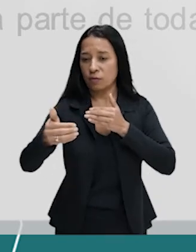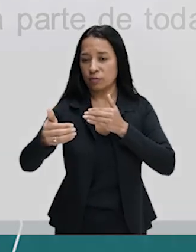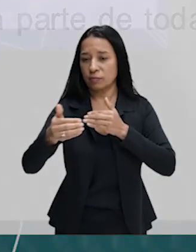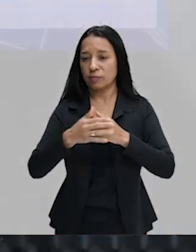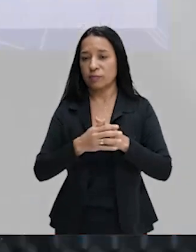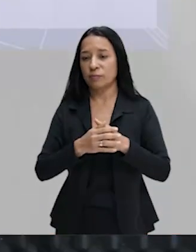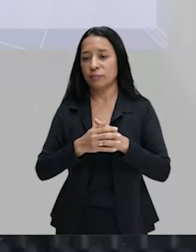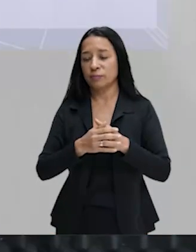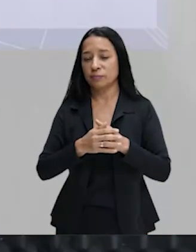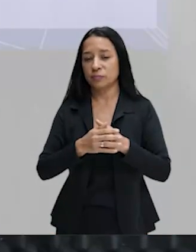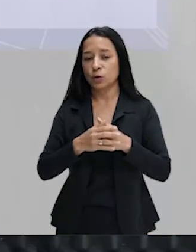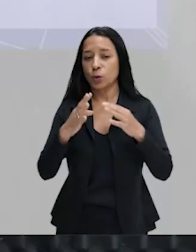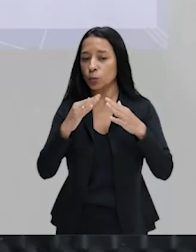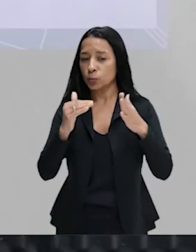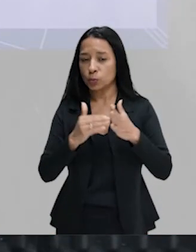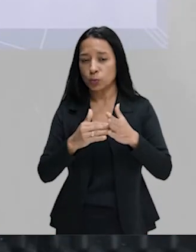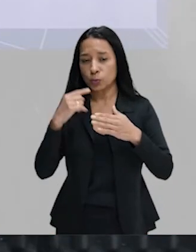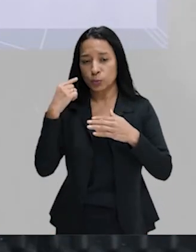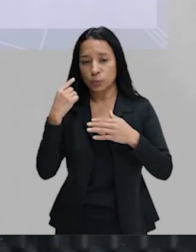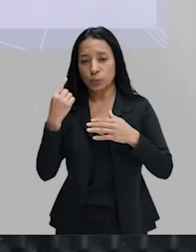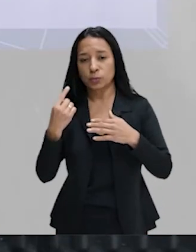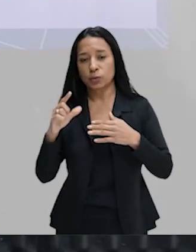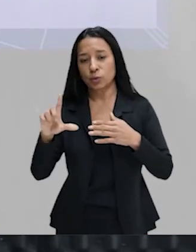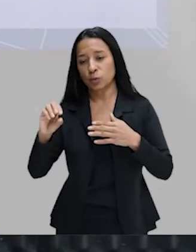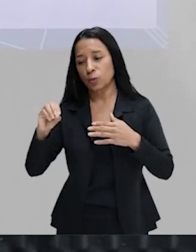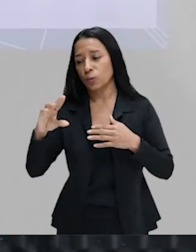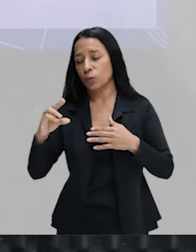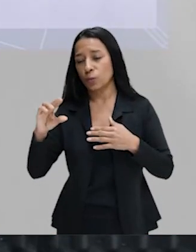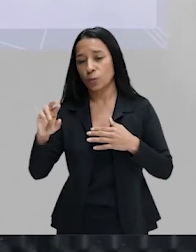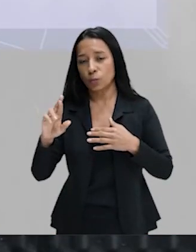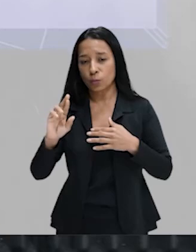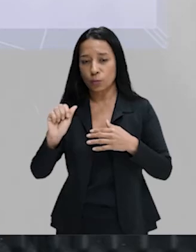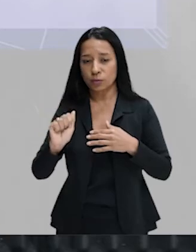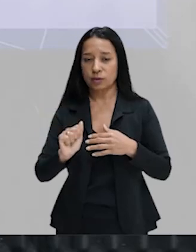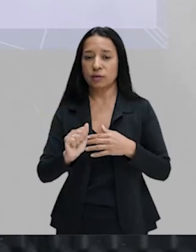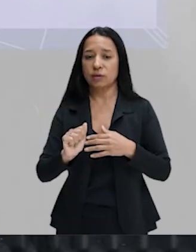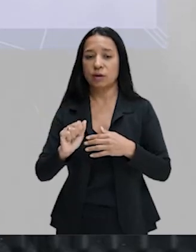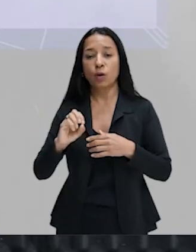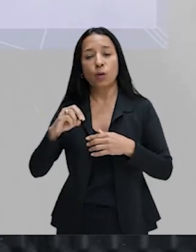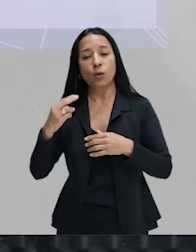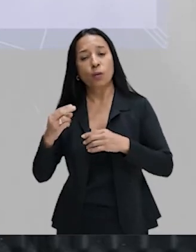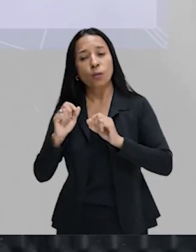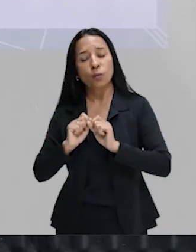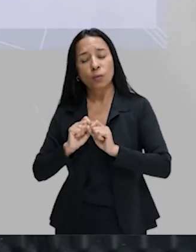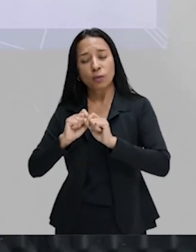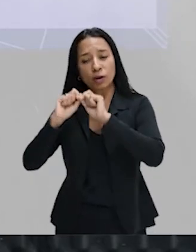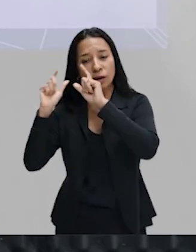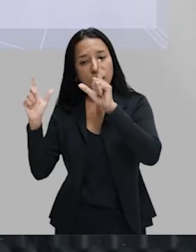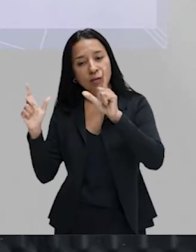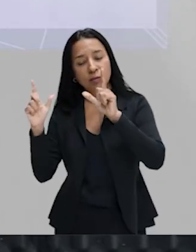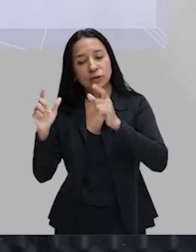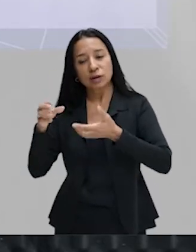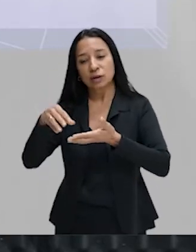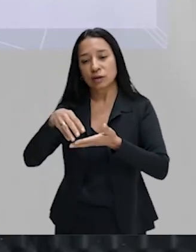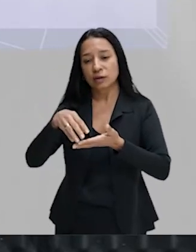trecho do texto de Grandes Sertões Veredas e você observa, é um texto escrito